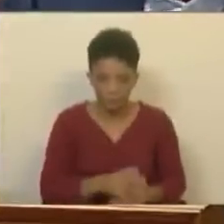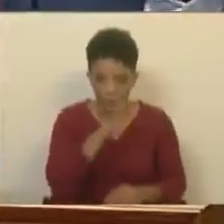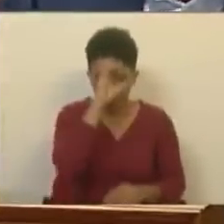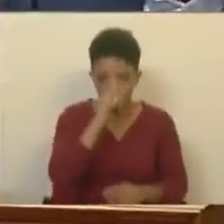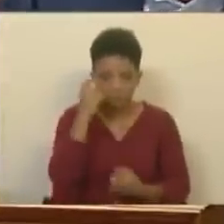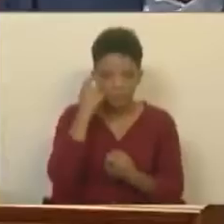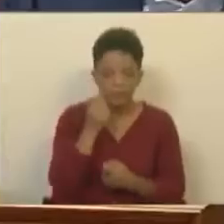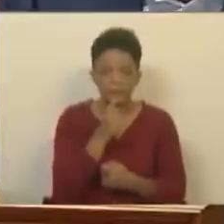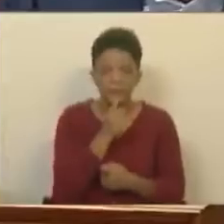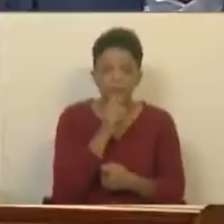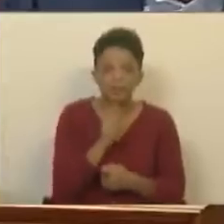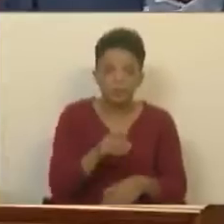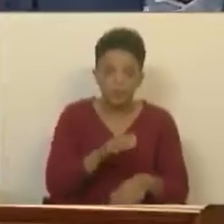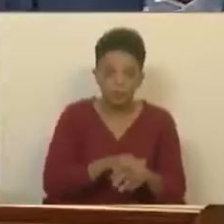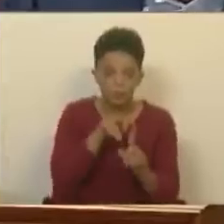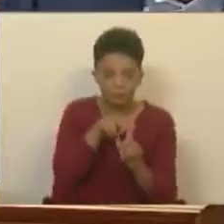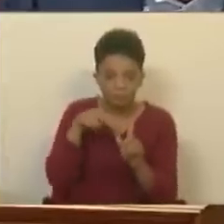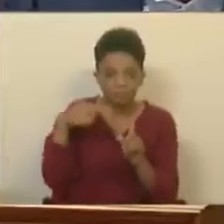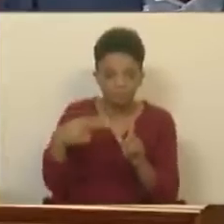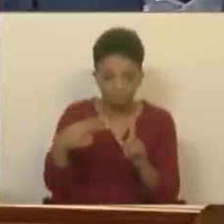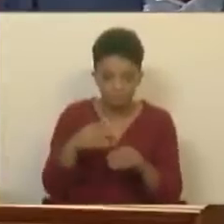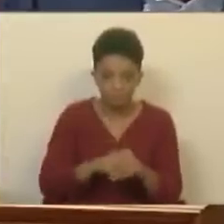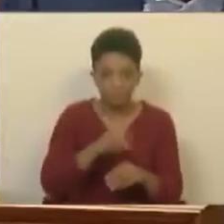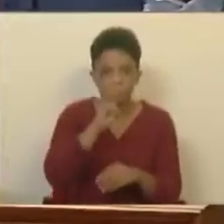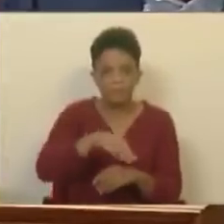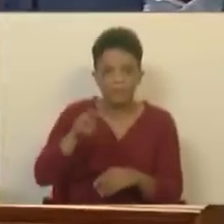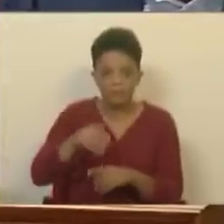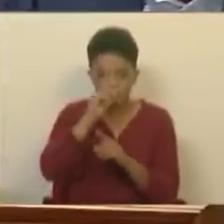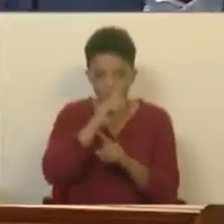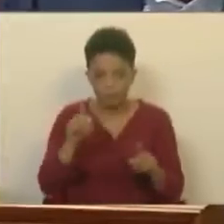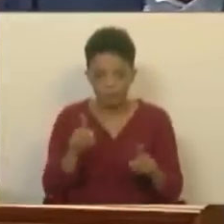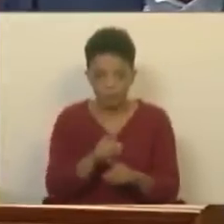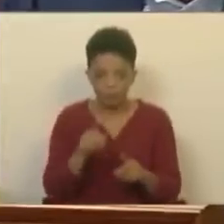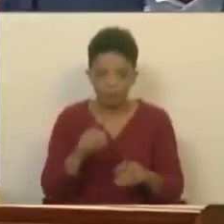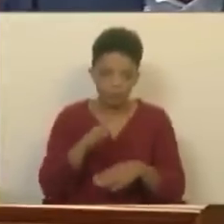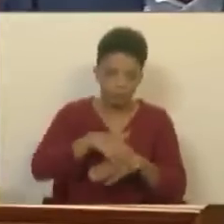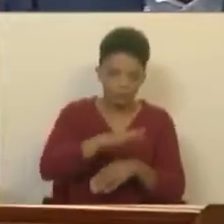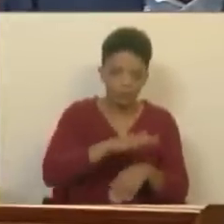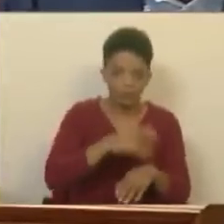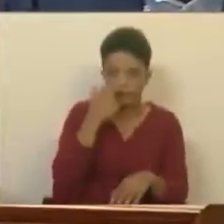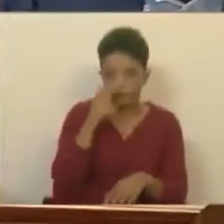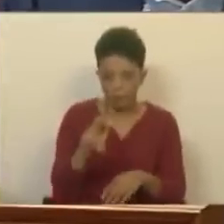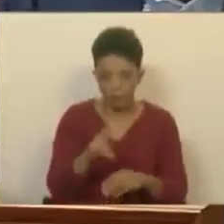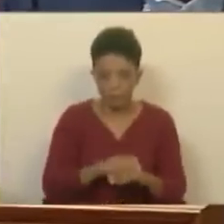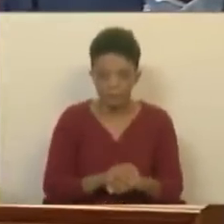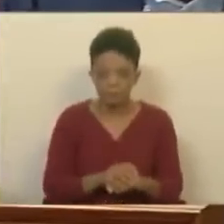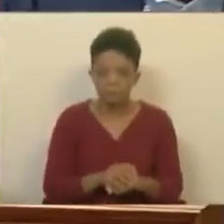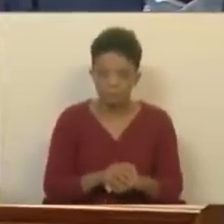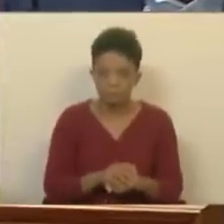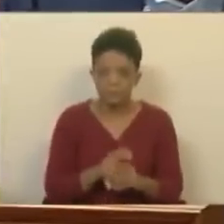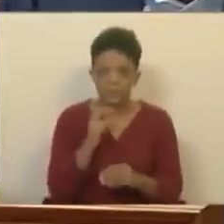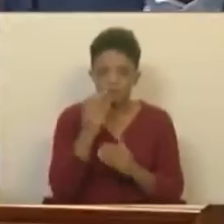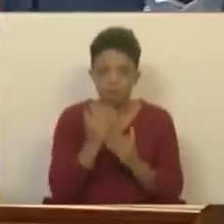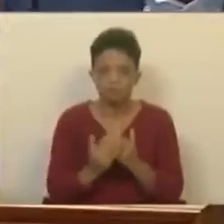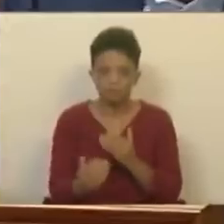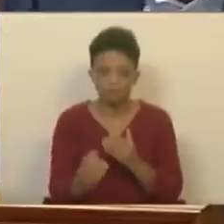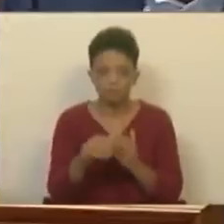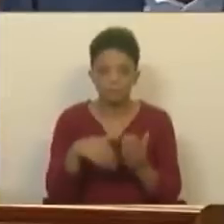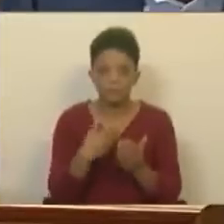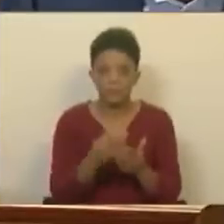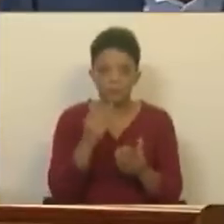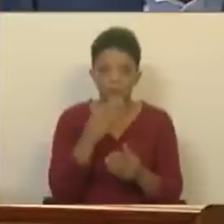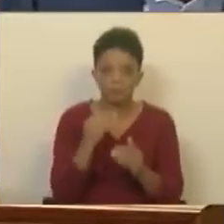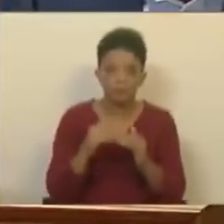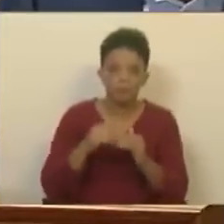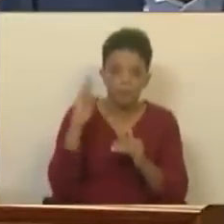o fazer por esta perspectiva de saída de milhares de professores por apresentação que poderá significar nos próximos anos que haverá